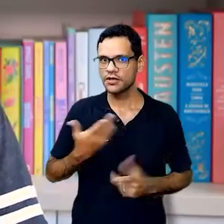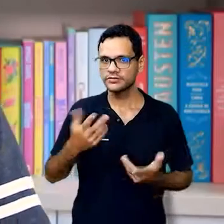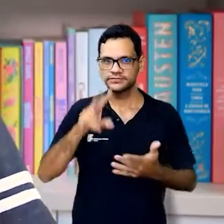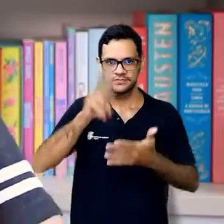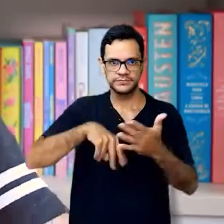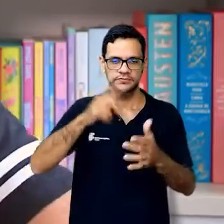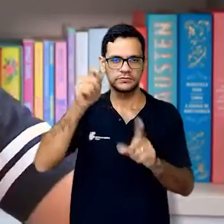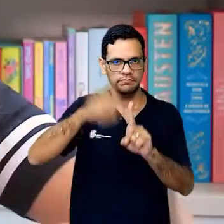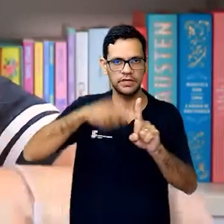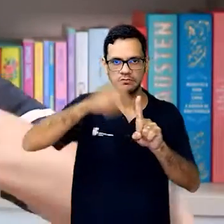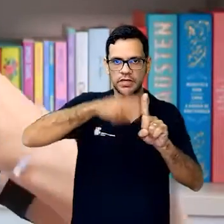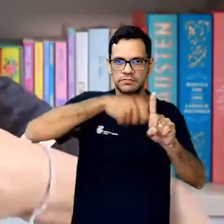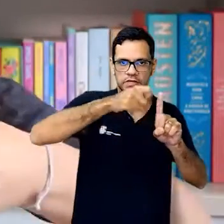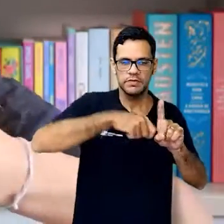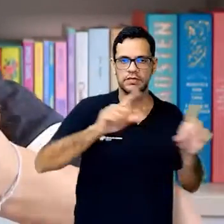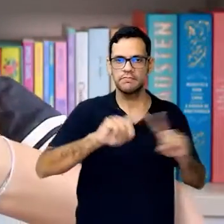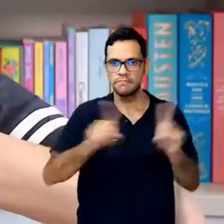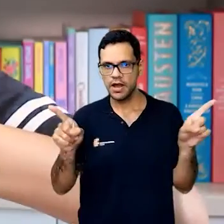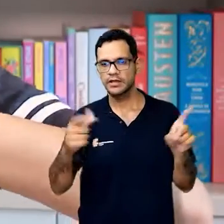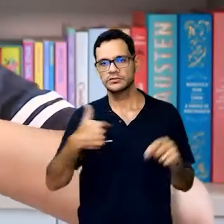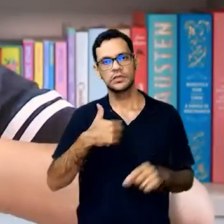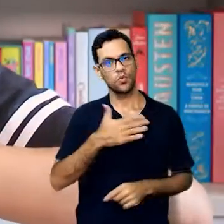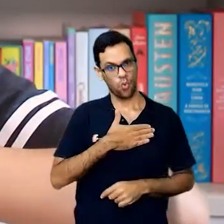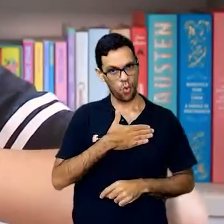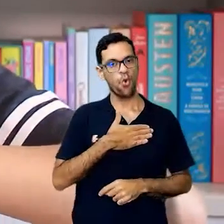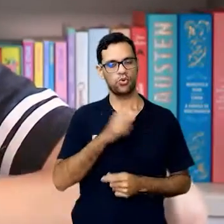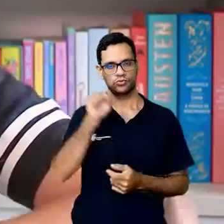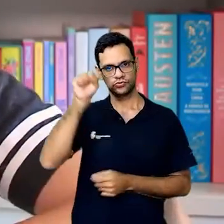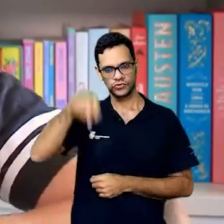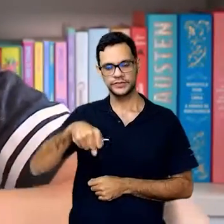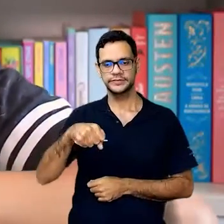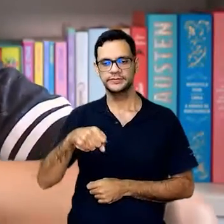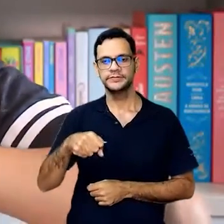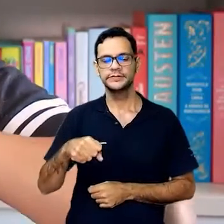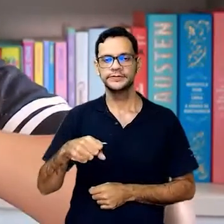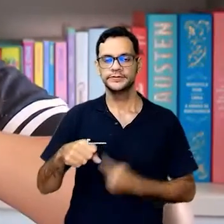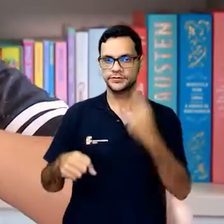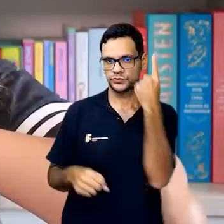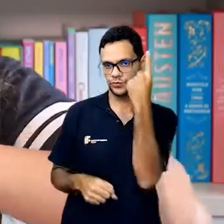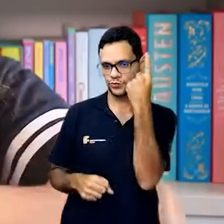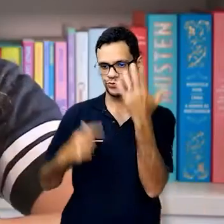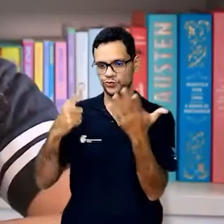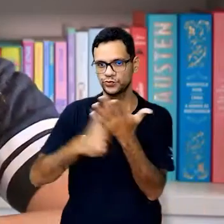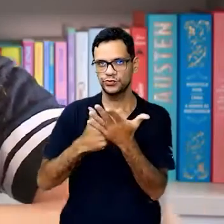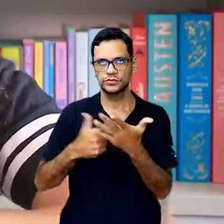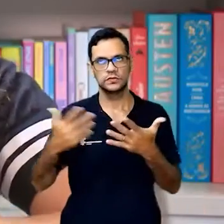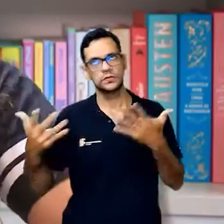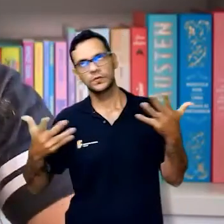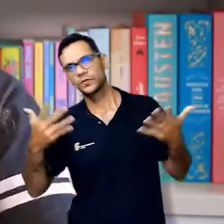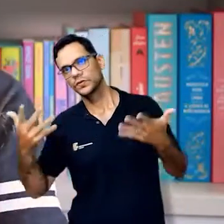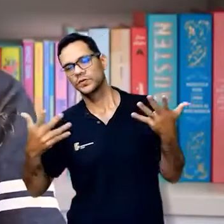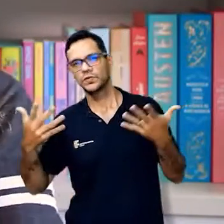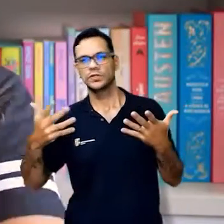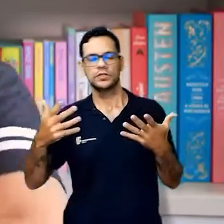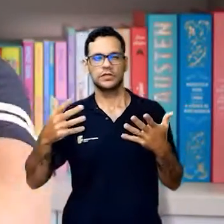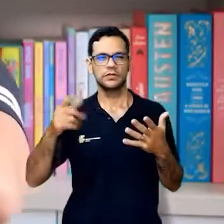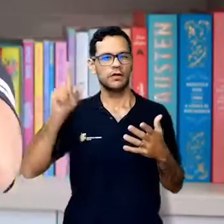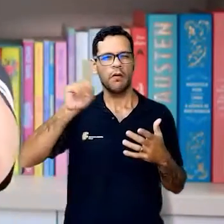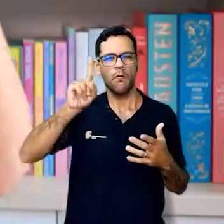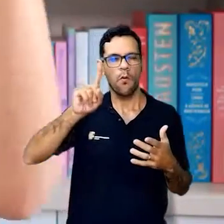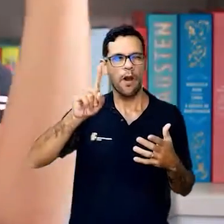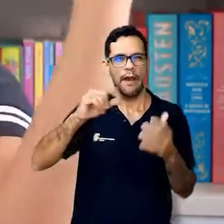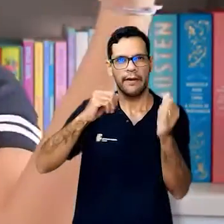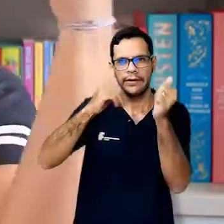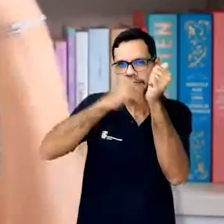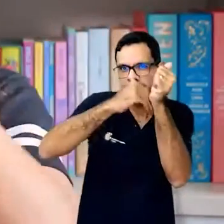lendo, apesar de eu não ser uma pessoa que lê todo mês ficção científica, mas ainda assim eu gosto muito. E, assim, eu separei um aqui que não é aquela coisa